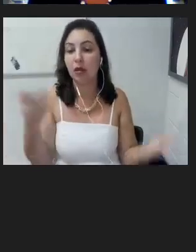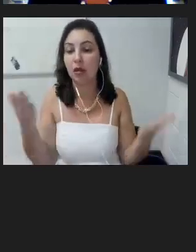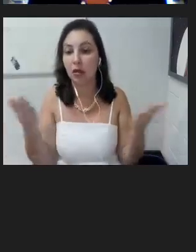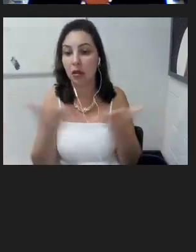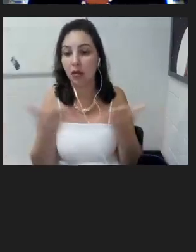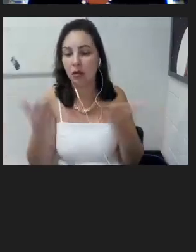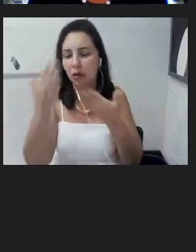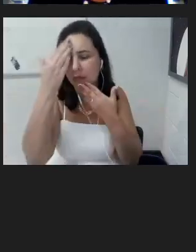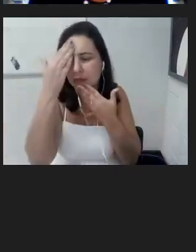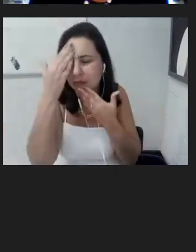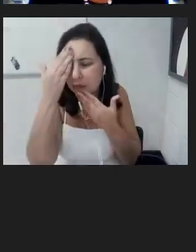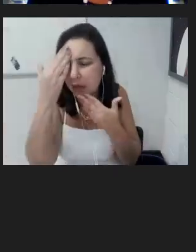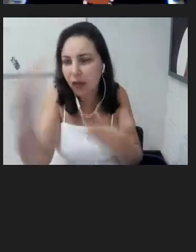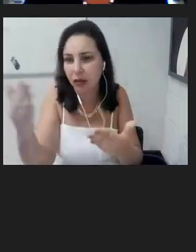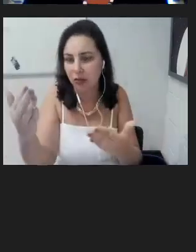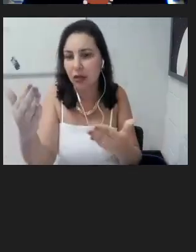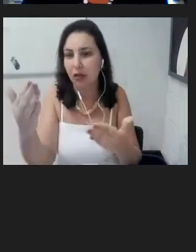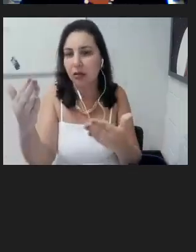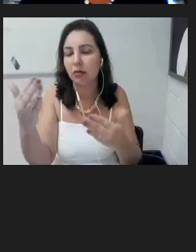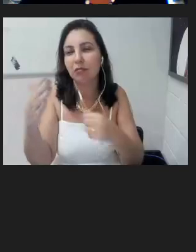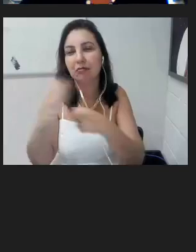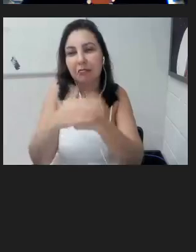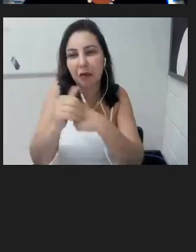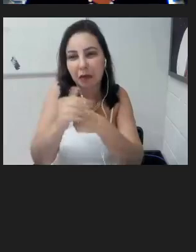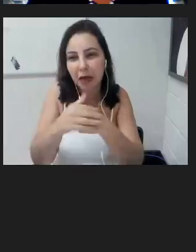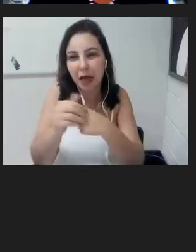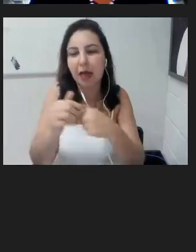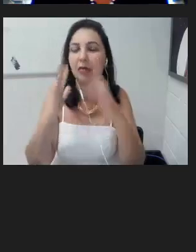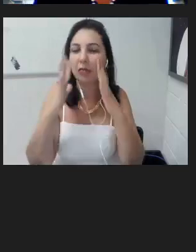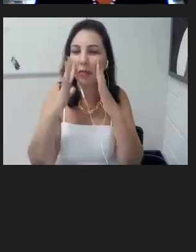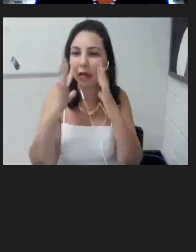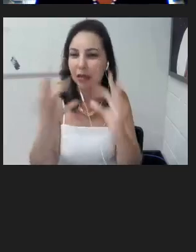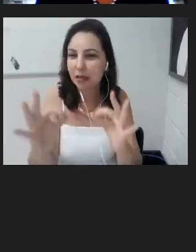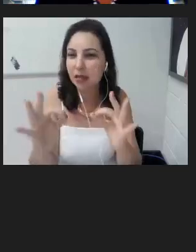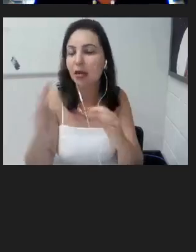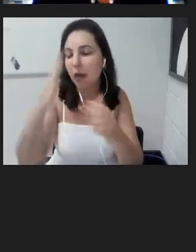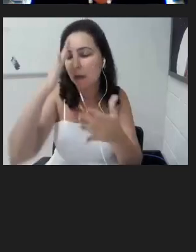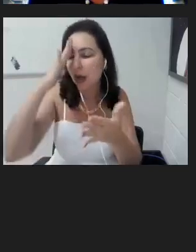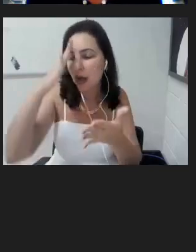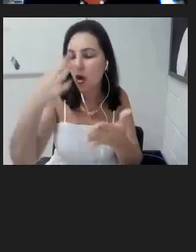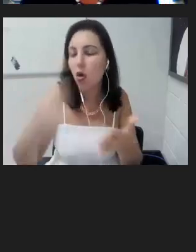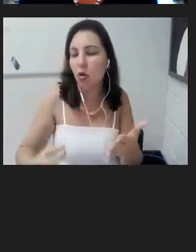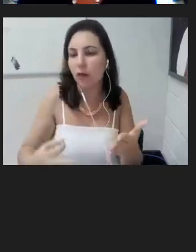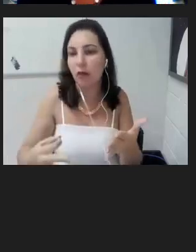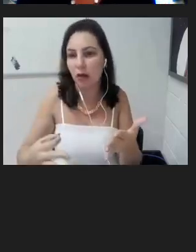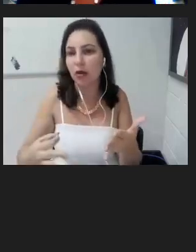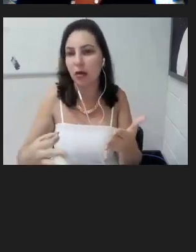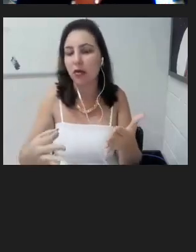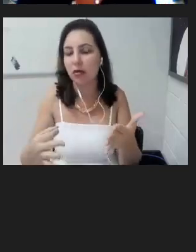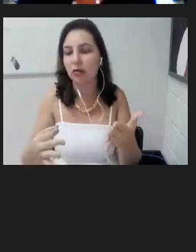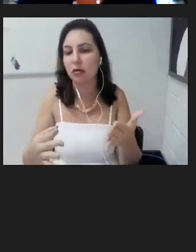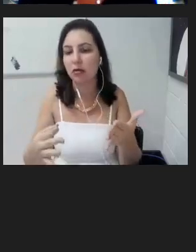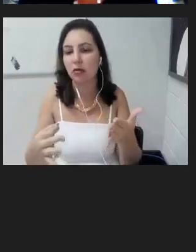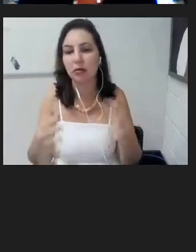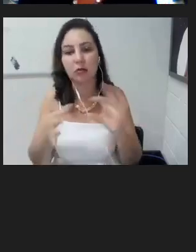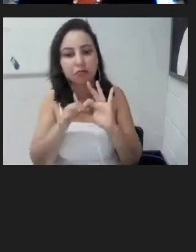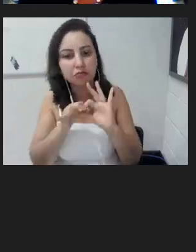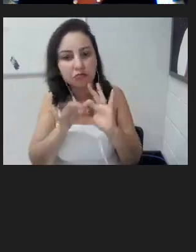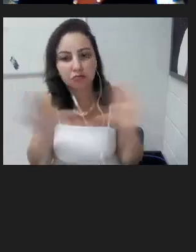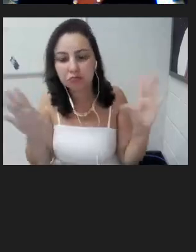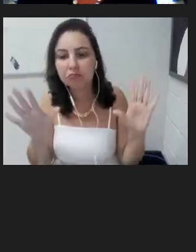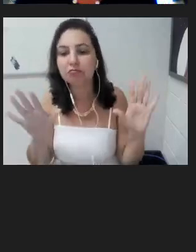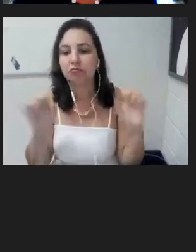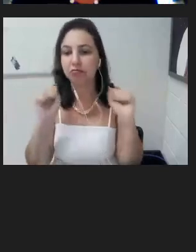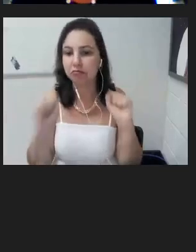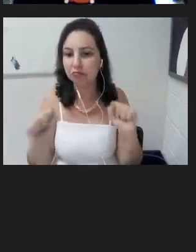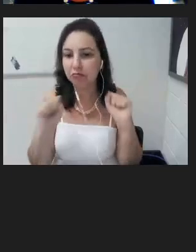agradecendo pelo carinho, pela atenção e pela confiança. Me coloco à disposição, tem aí o